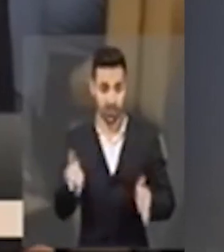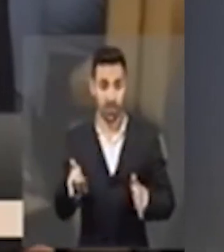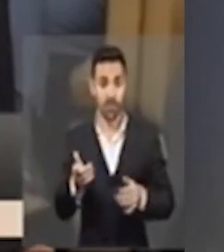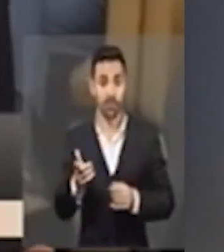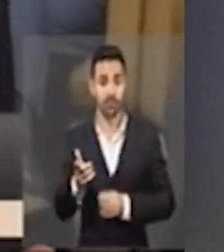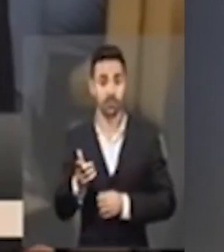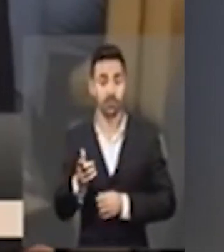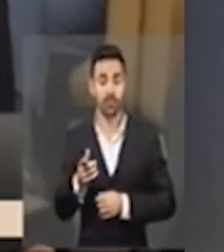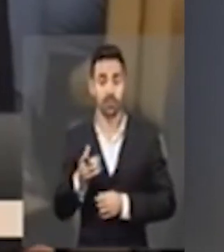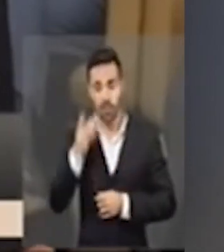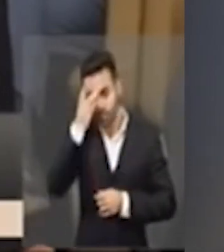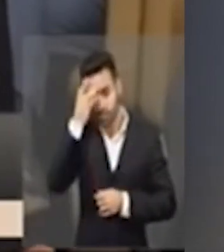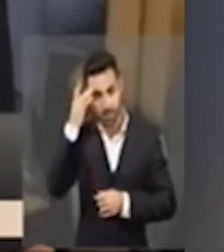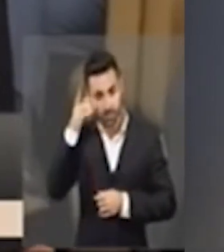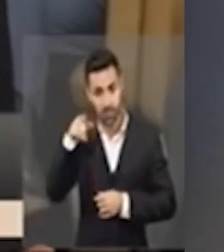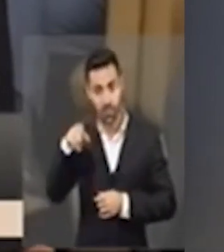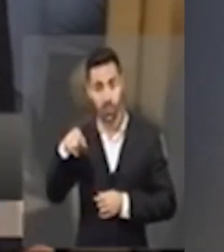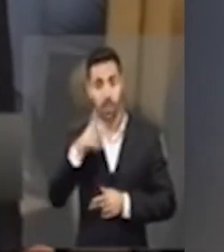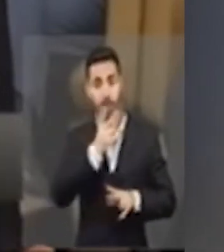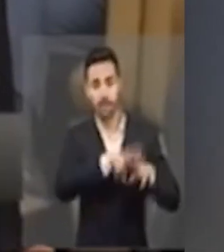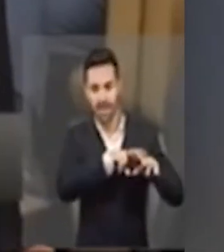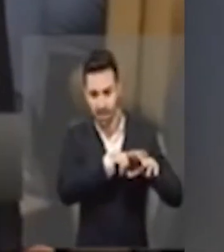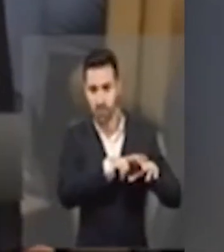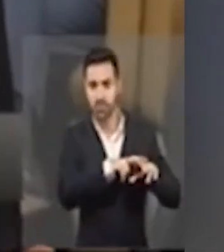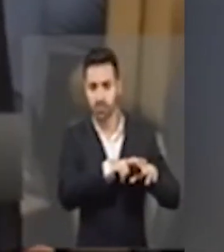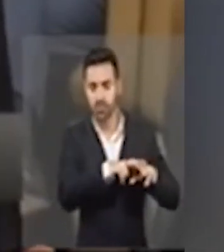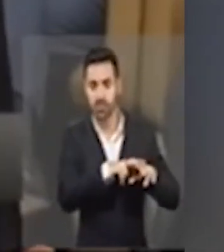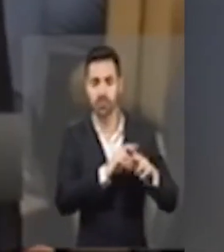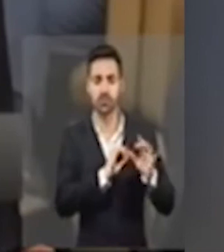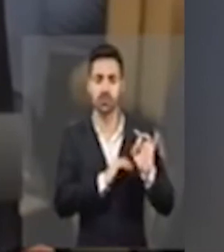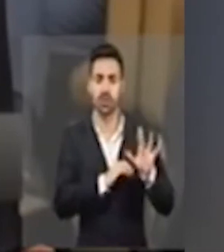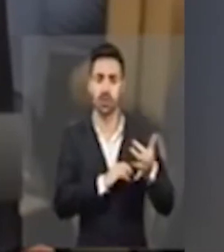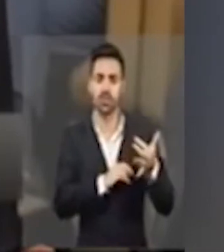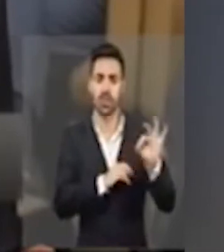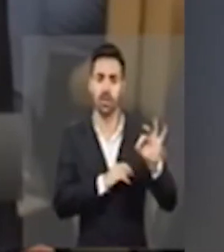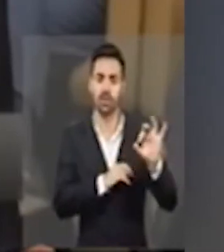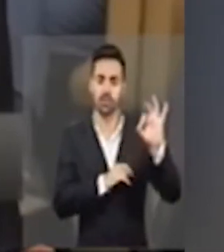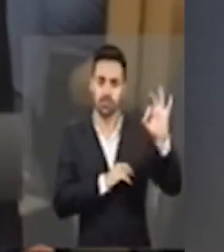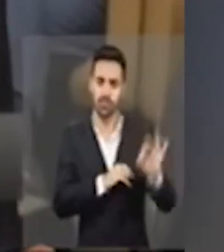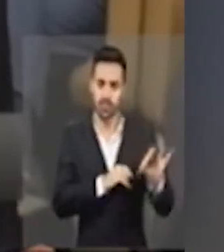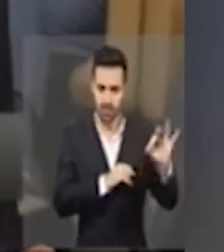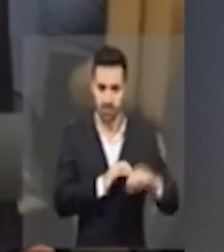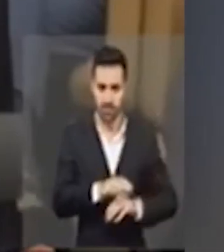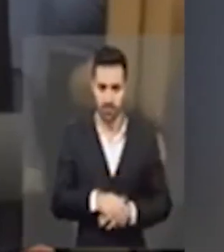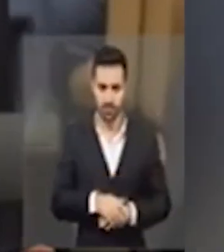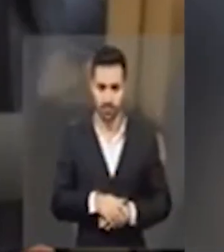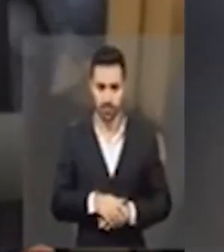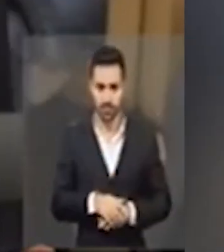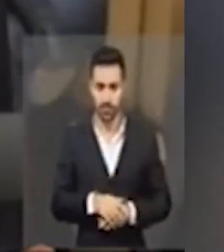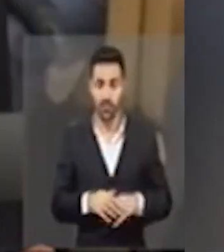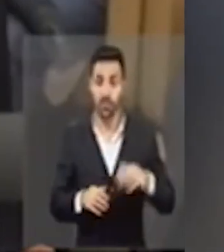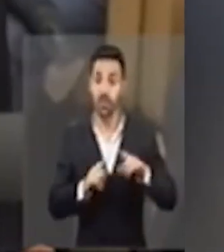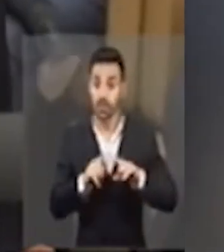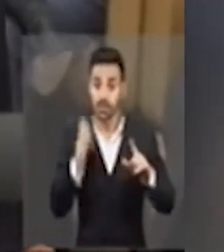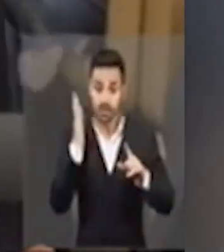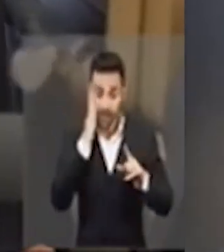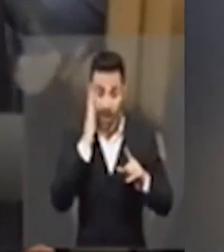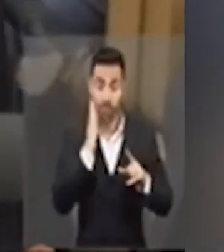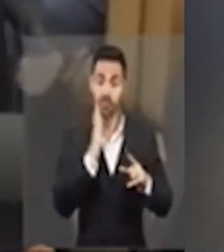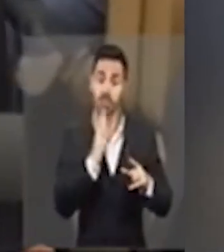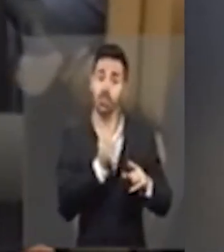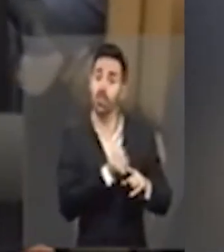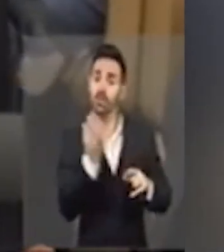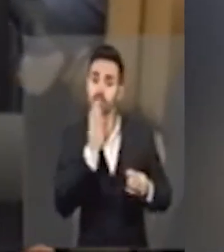seus agressores os seus assassinos presos dez porcento e sabe quantos viraram processos judiciais